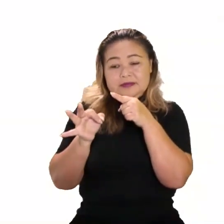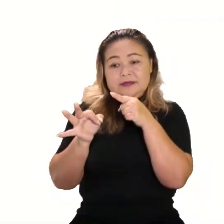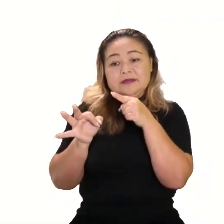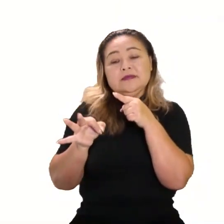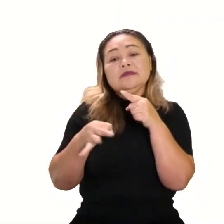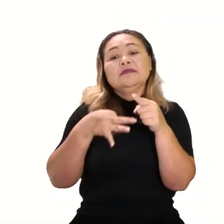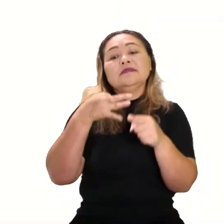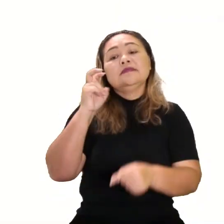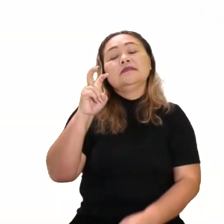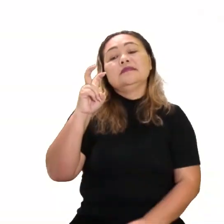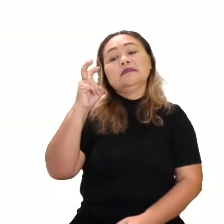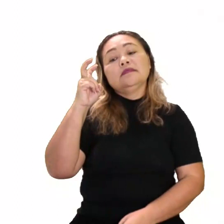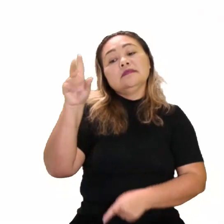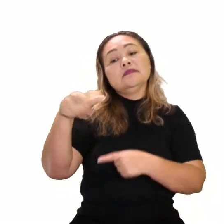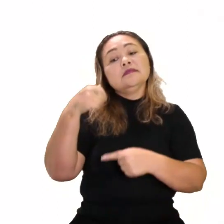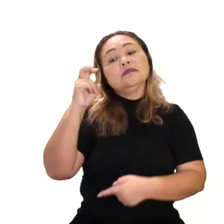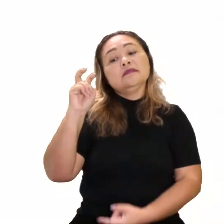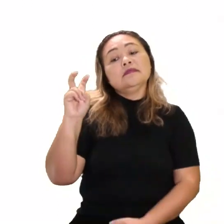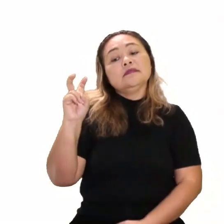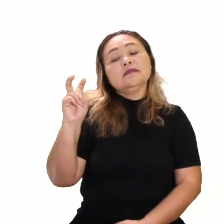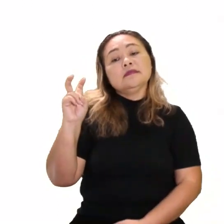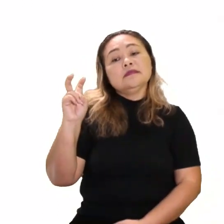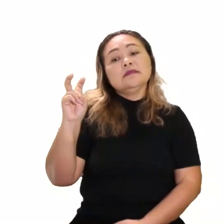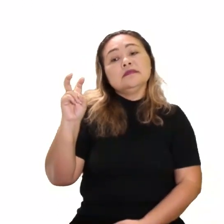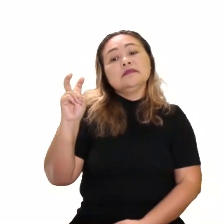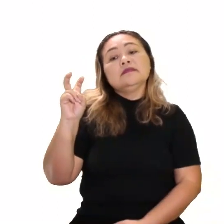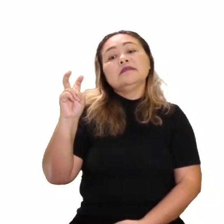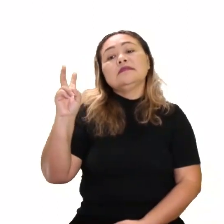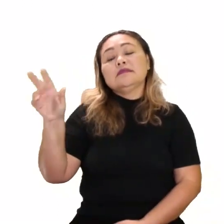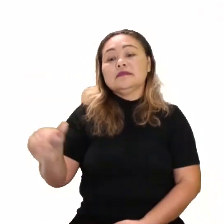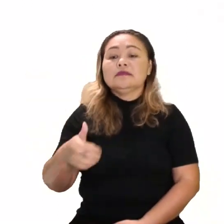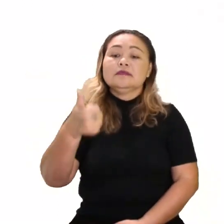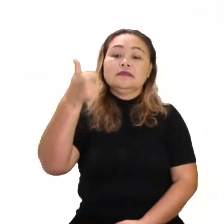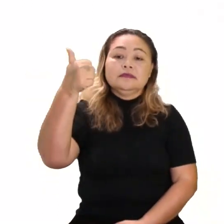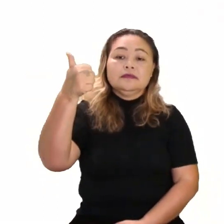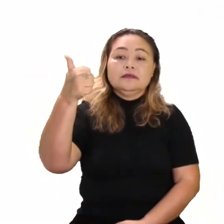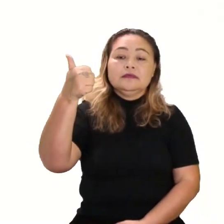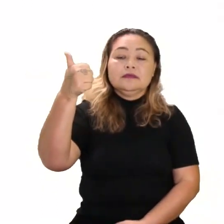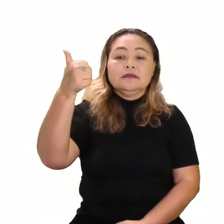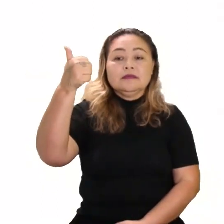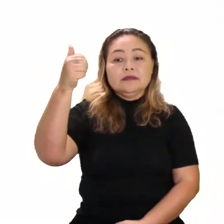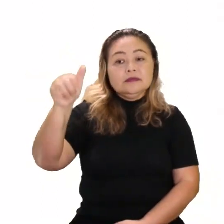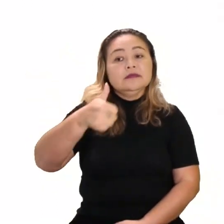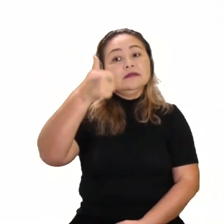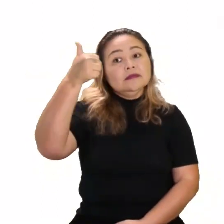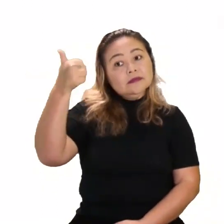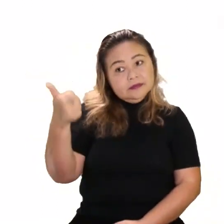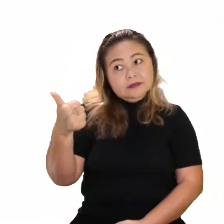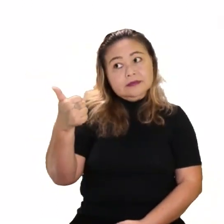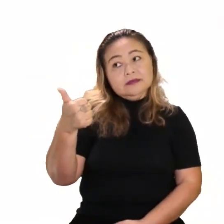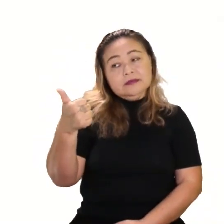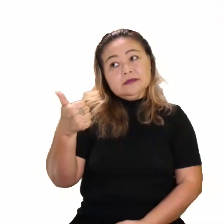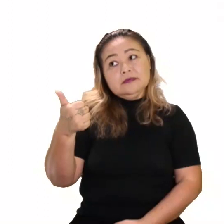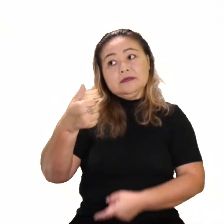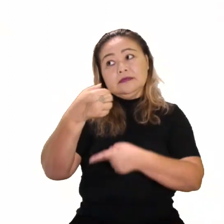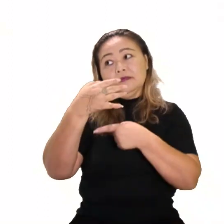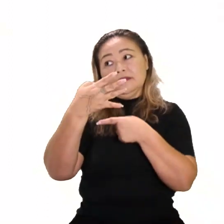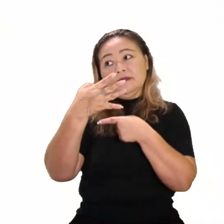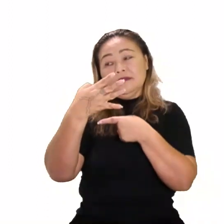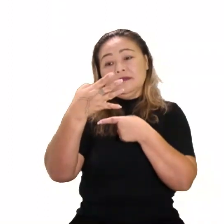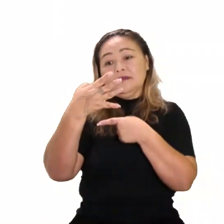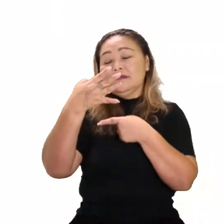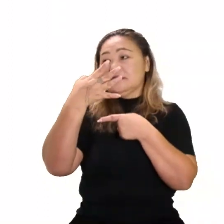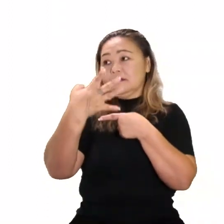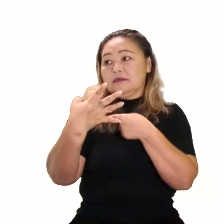5 dividido por 1. 5. Vezes 1. 5. 5 dividido por 5. 1. Vezes 1. 1. 1.